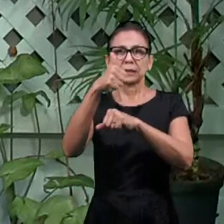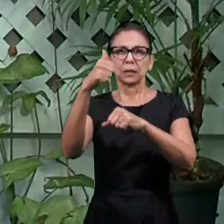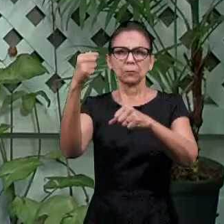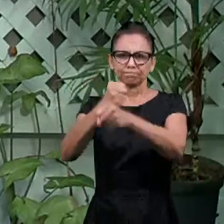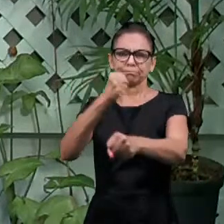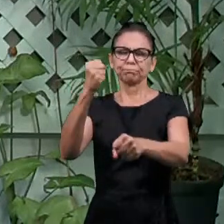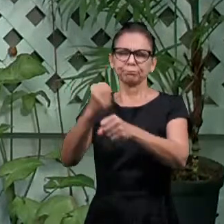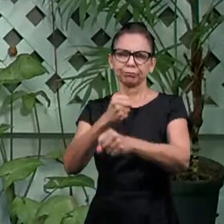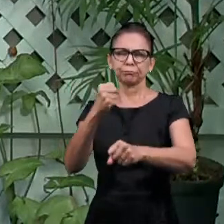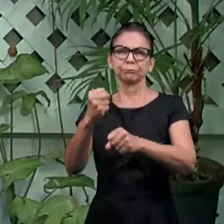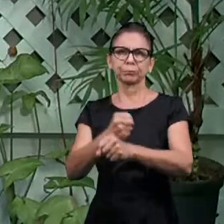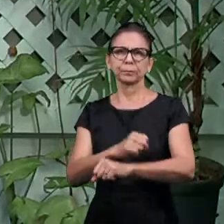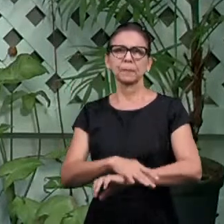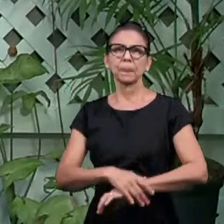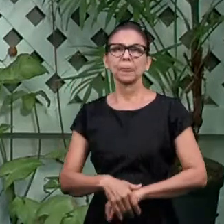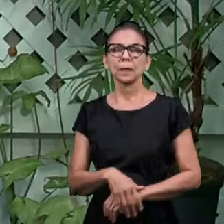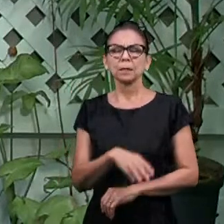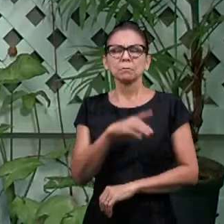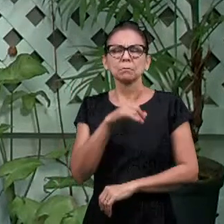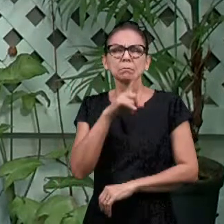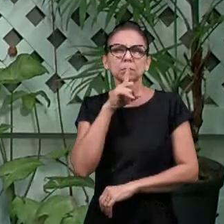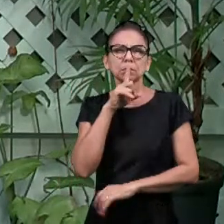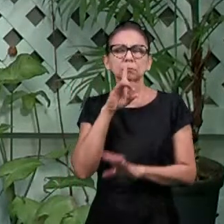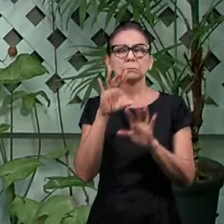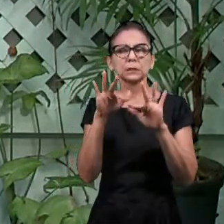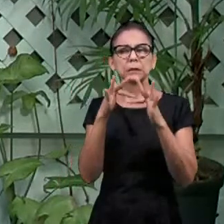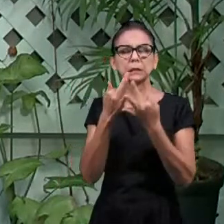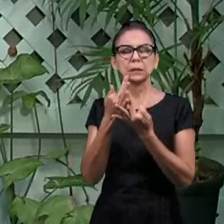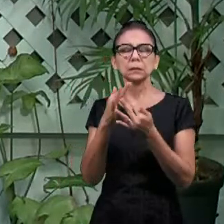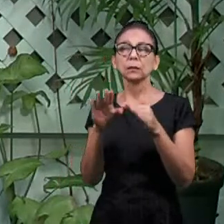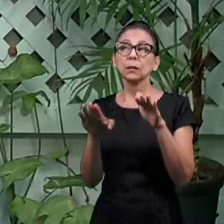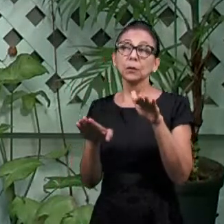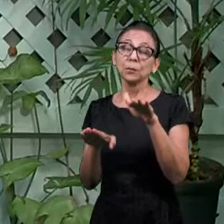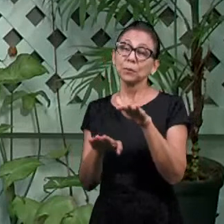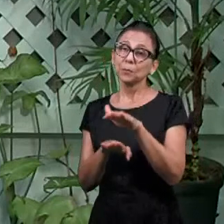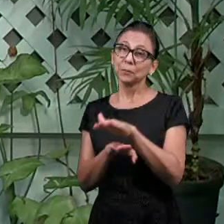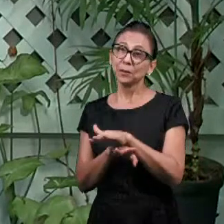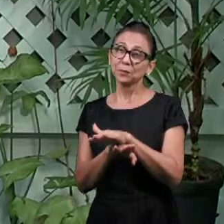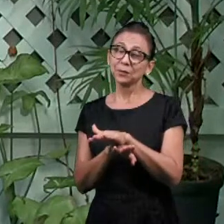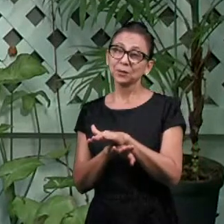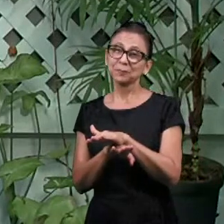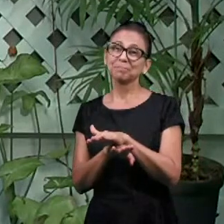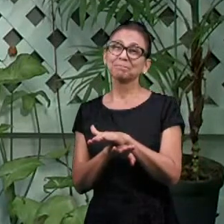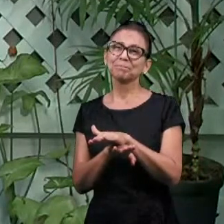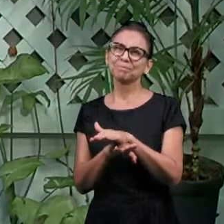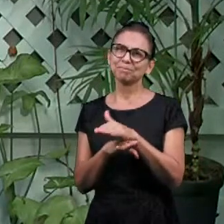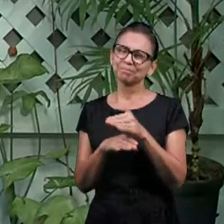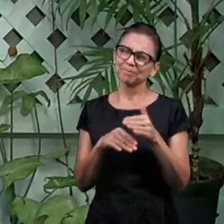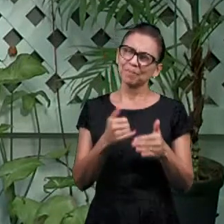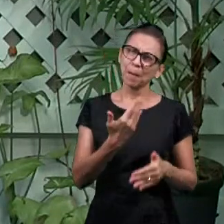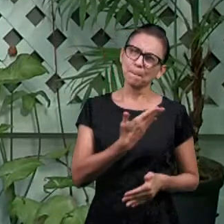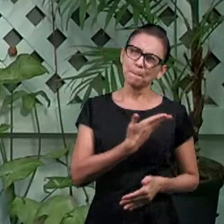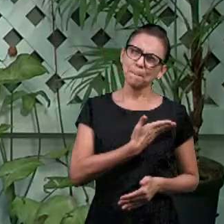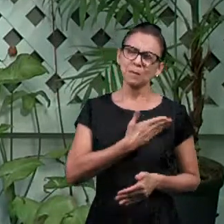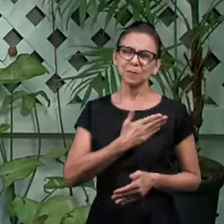simples, calado, humilde, extraordinário, companheiro de